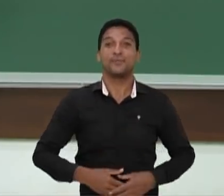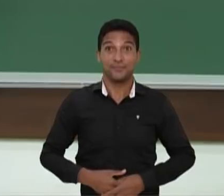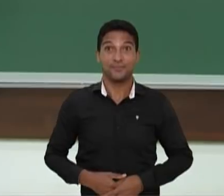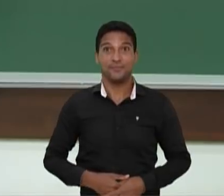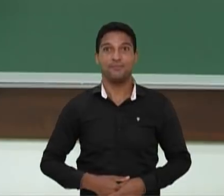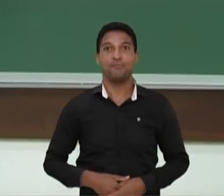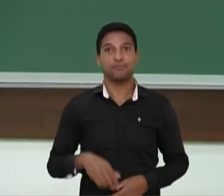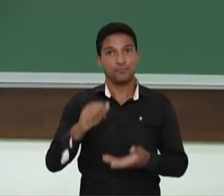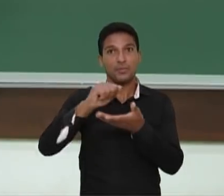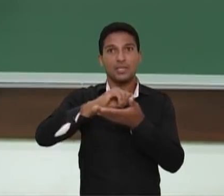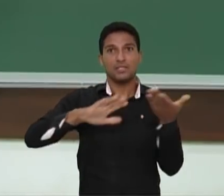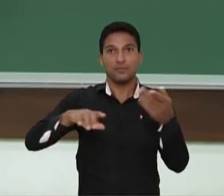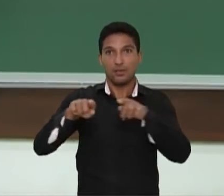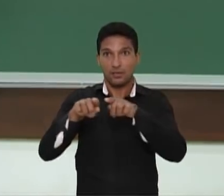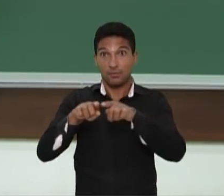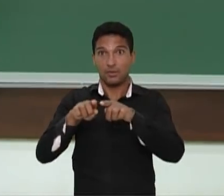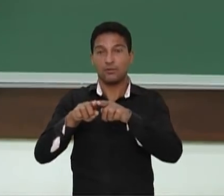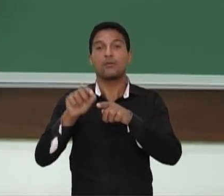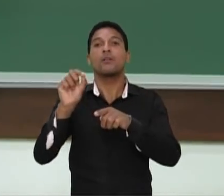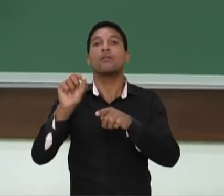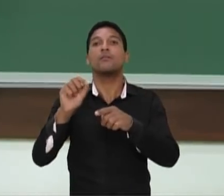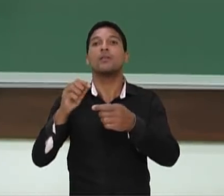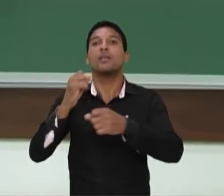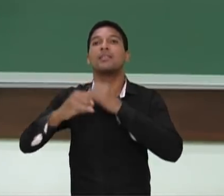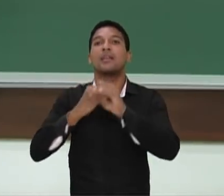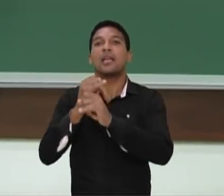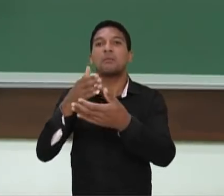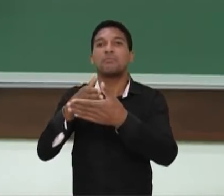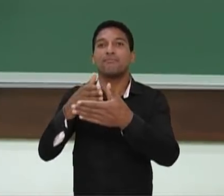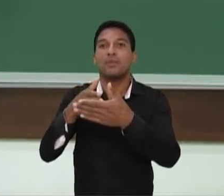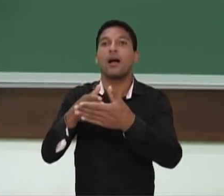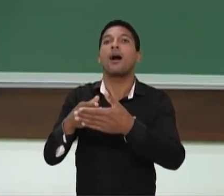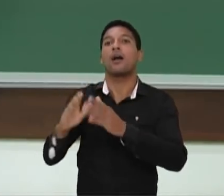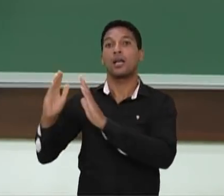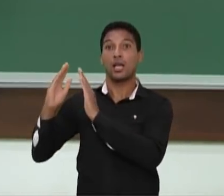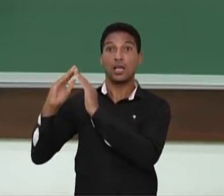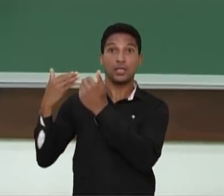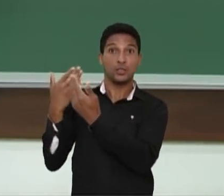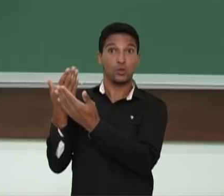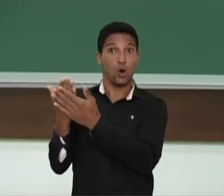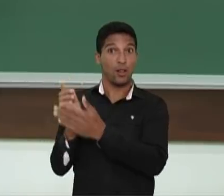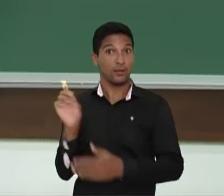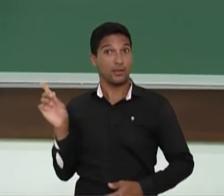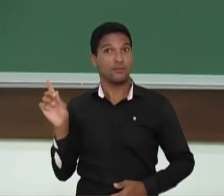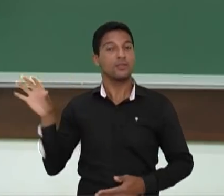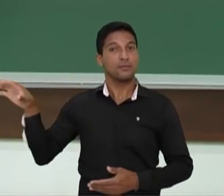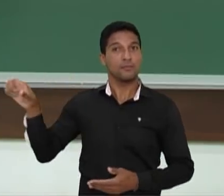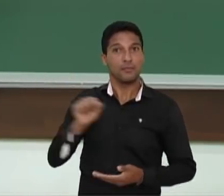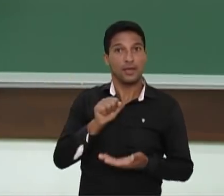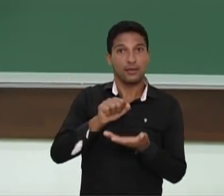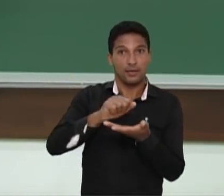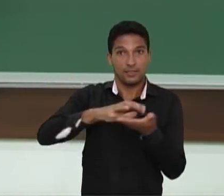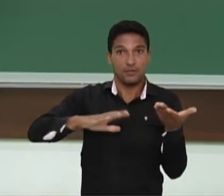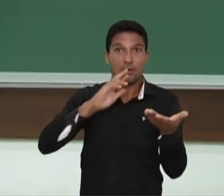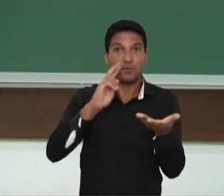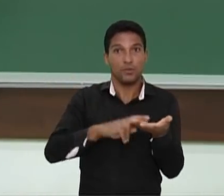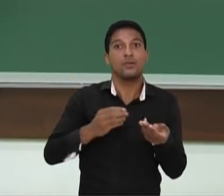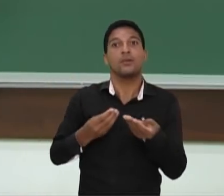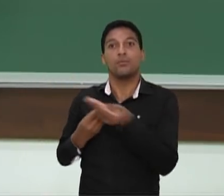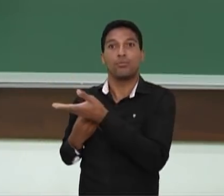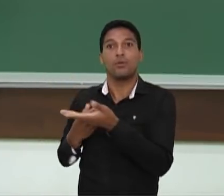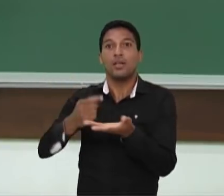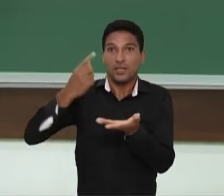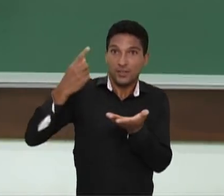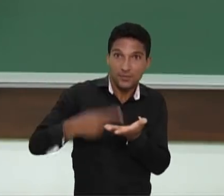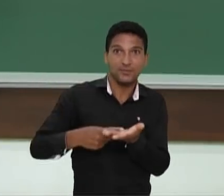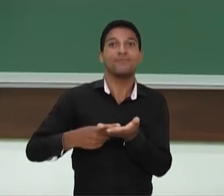Essas atividades, pegar no colégio e devolver. Lembrando que cada colégio tem os seus combinados de dias e horários.